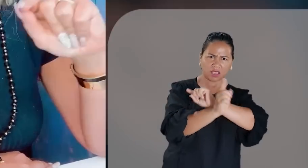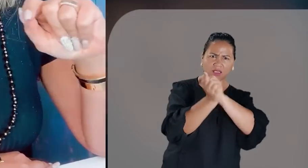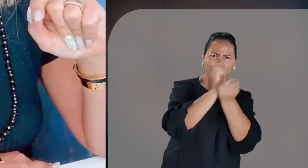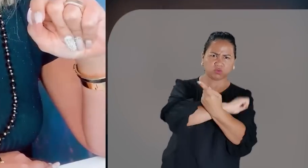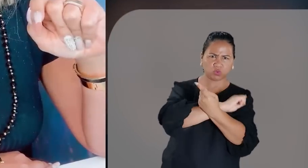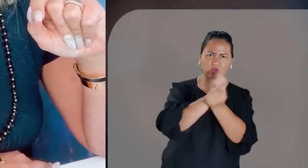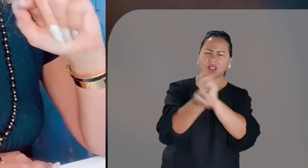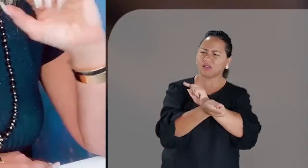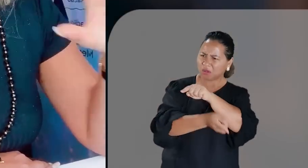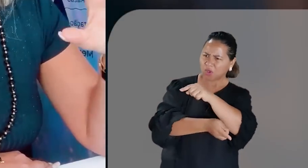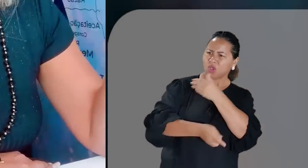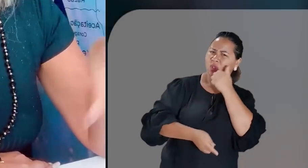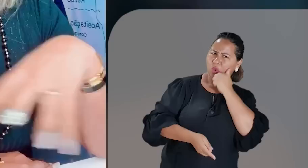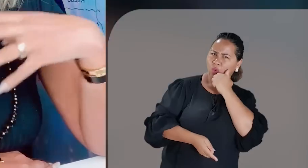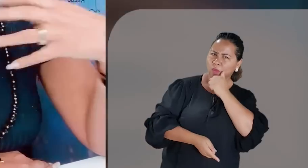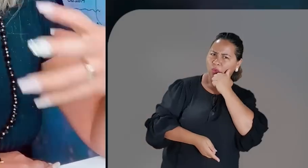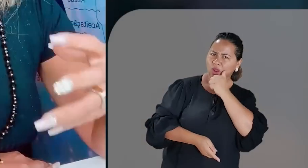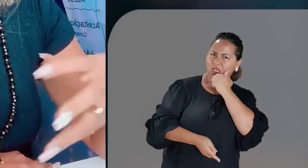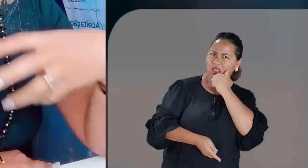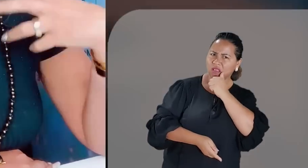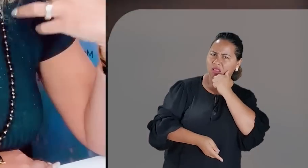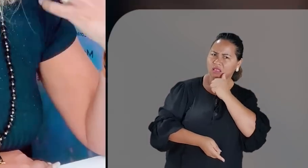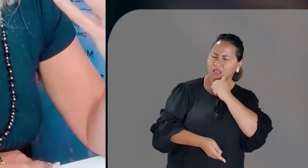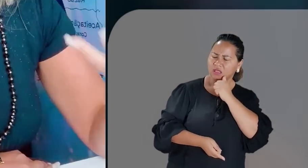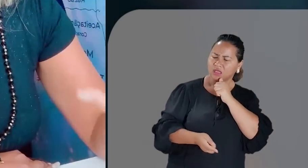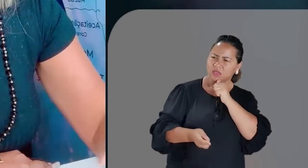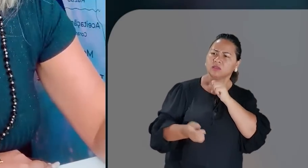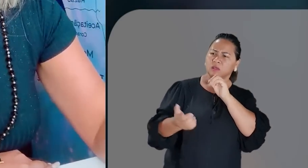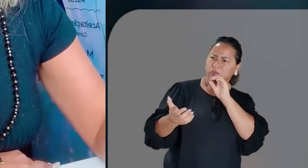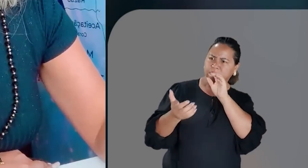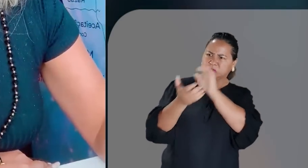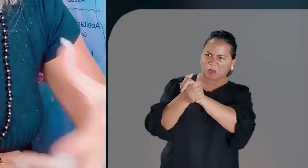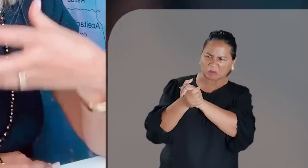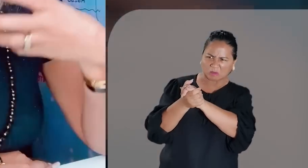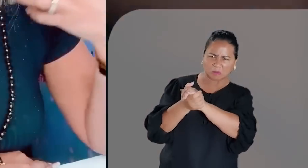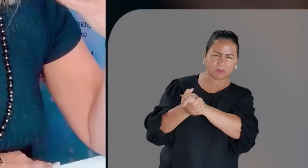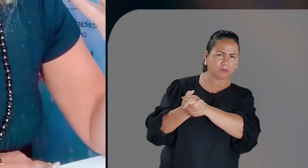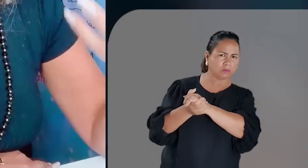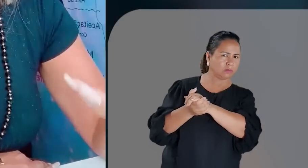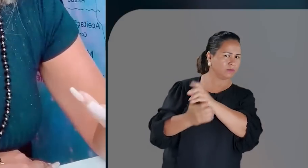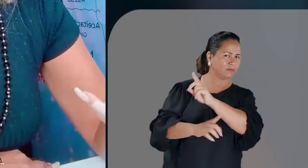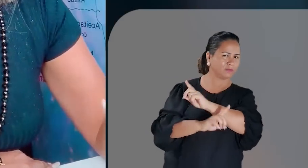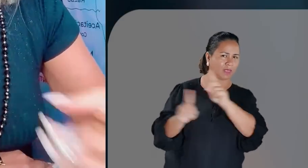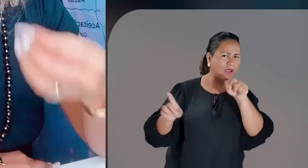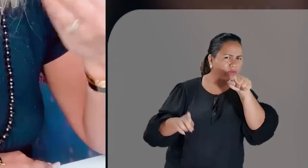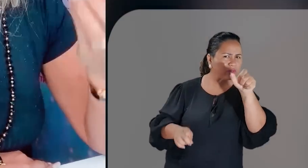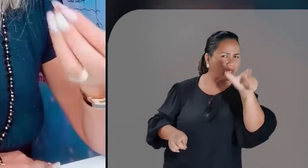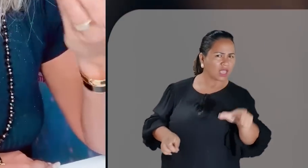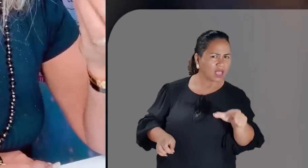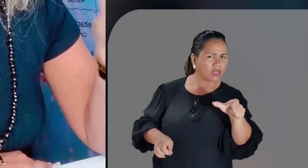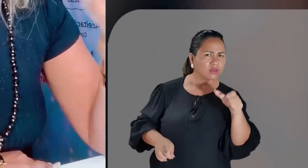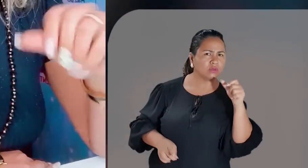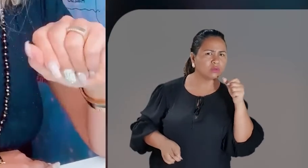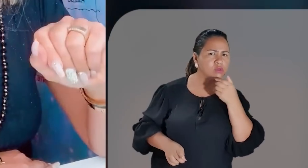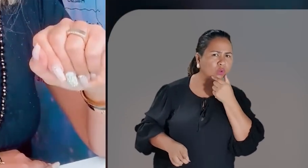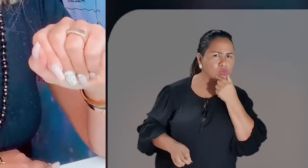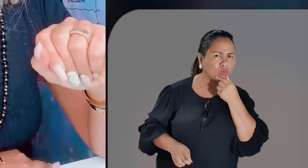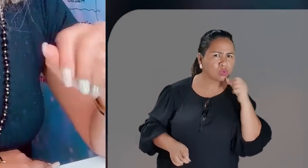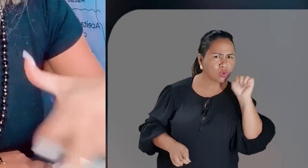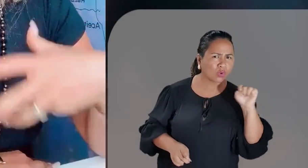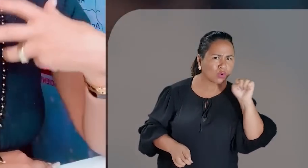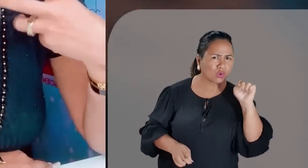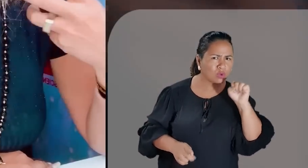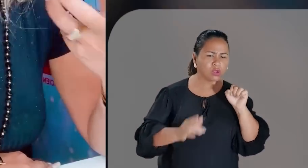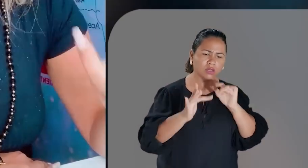Nunca. Nunca. É vergonhoso, é humilhante. É uma humilhação para qualquer mulher que se dê um pingo de valor. É